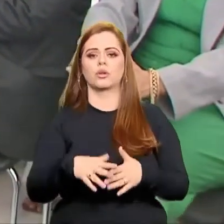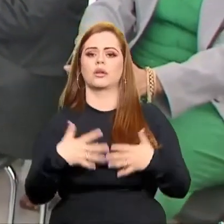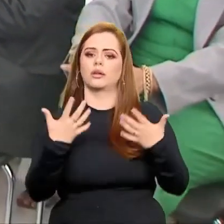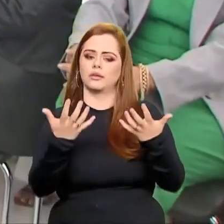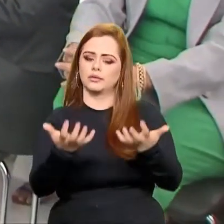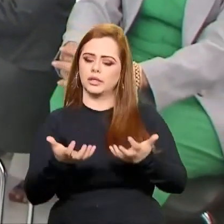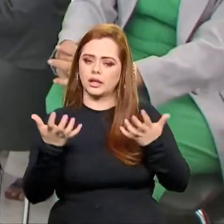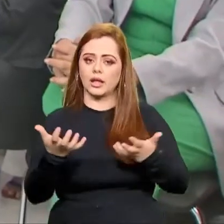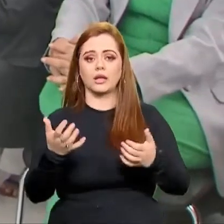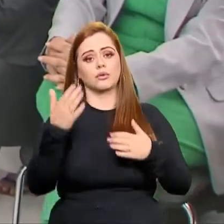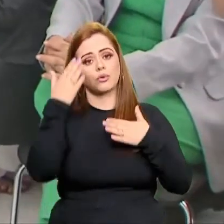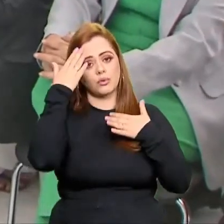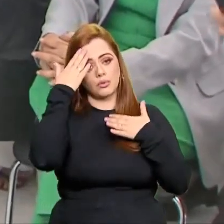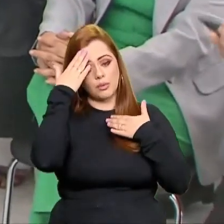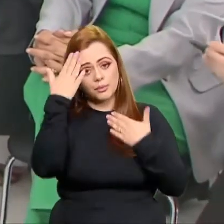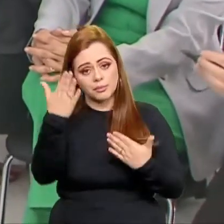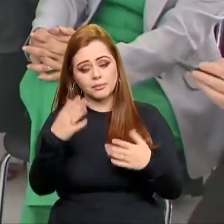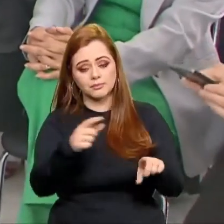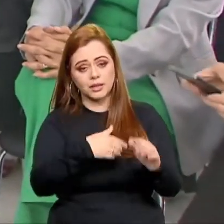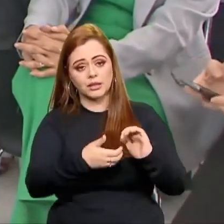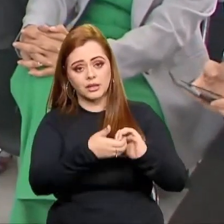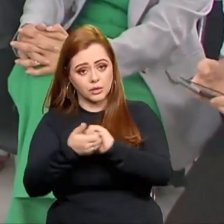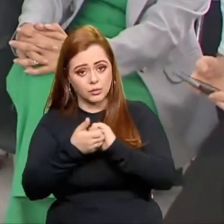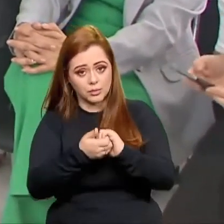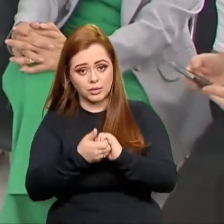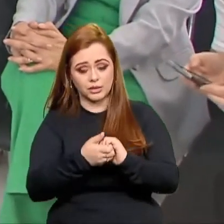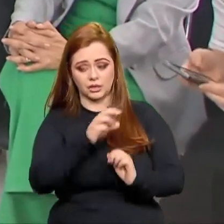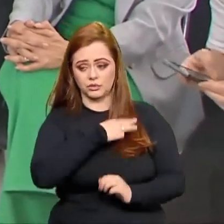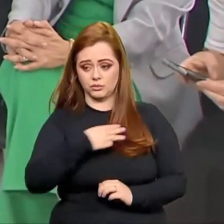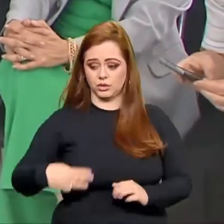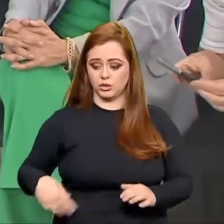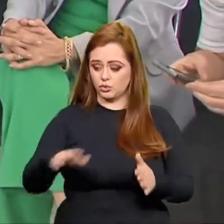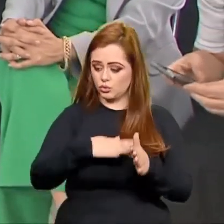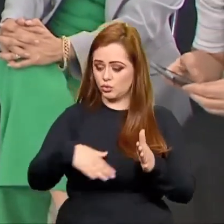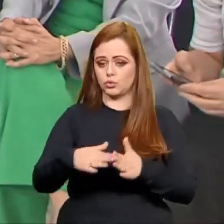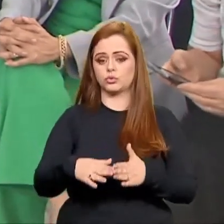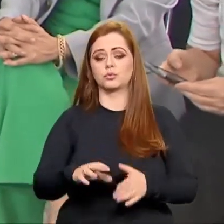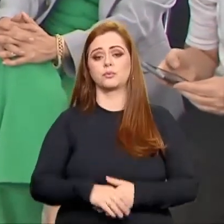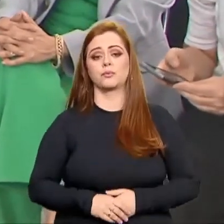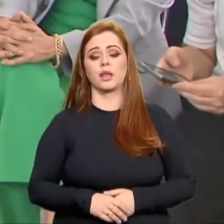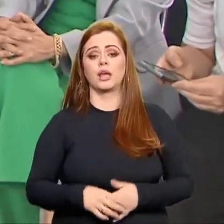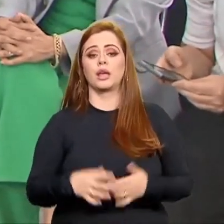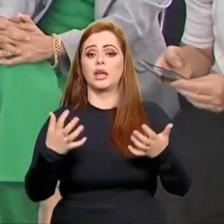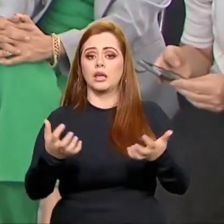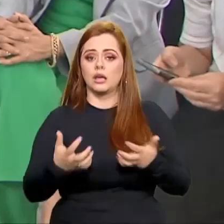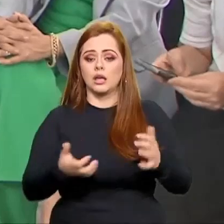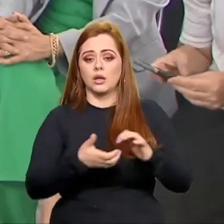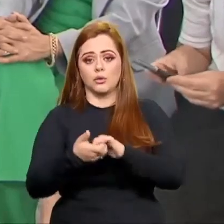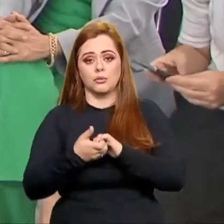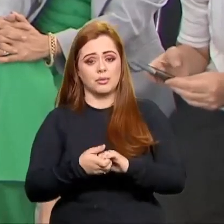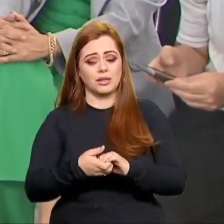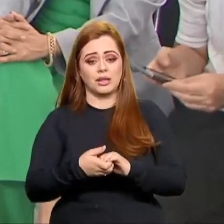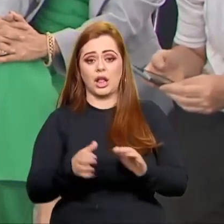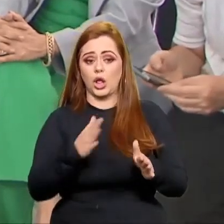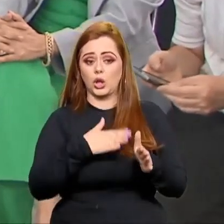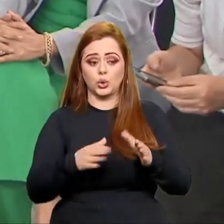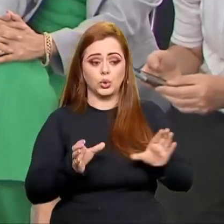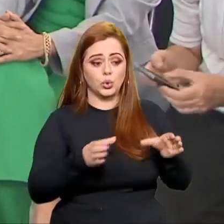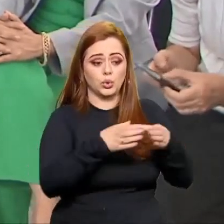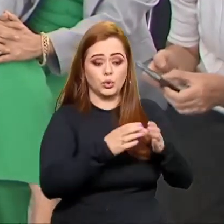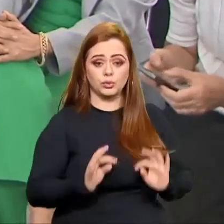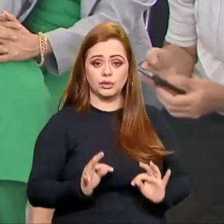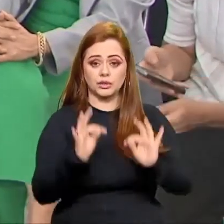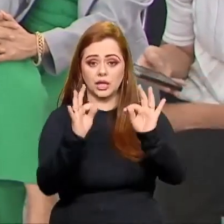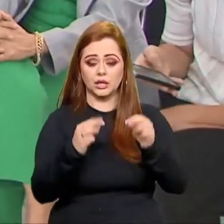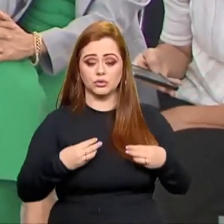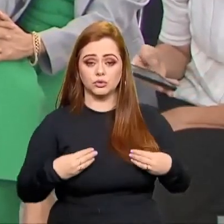nome das ministras, cumprimentar os demais ministros. Gostaria de cumprimentar toda a equipe técnica dos ministérios que